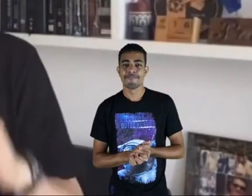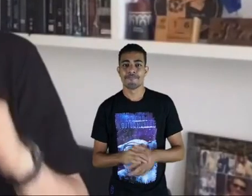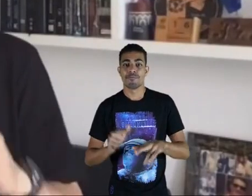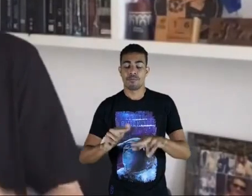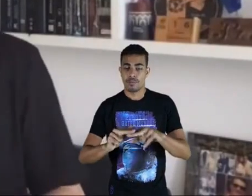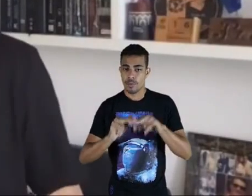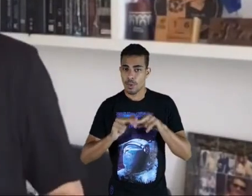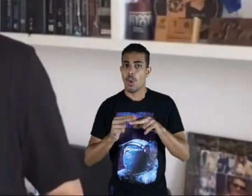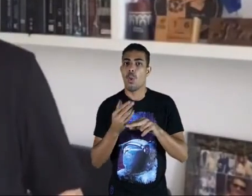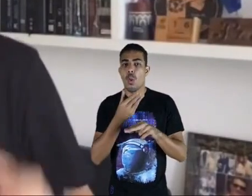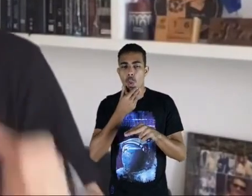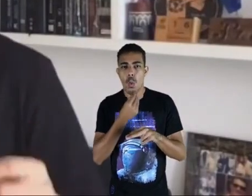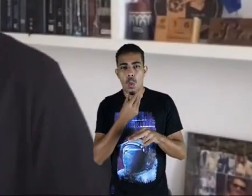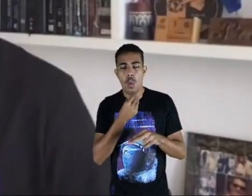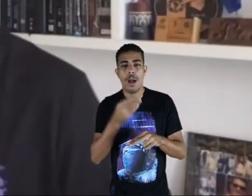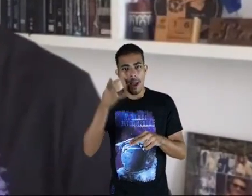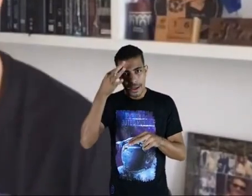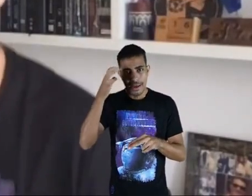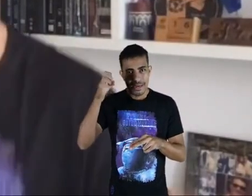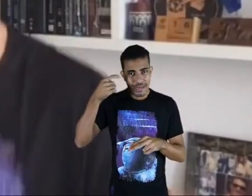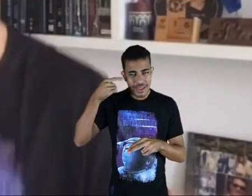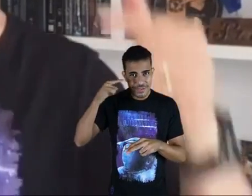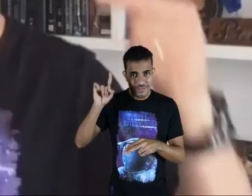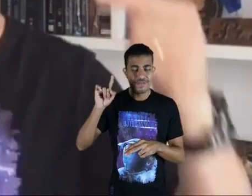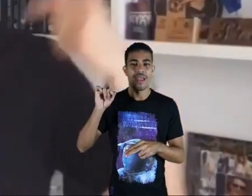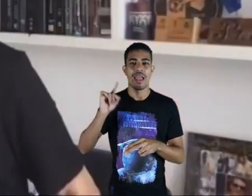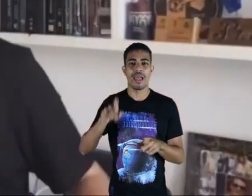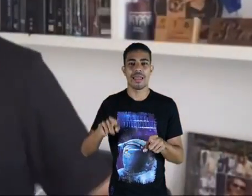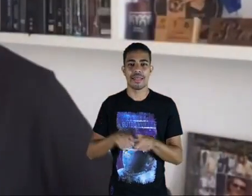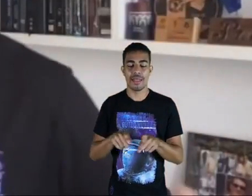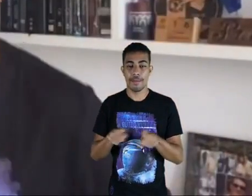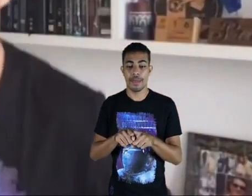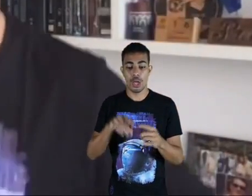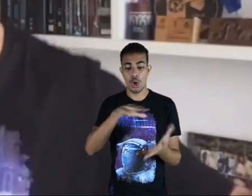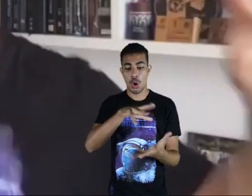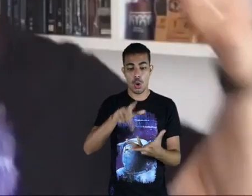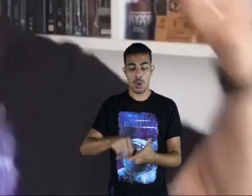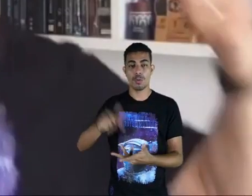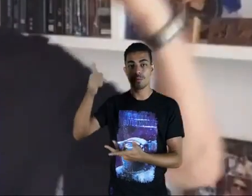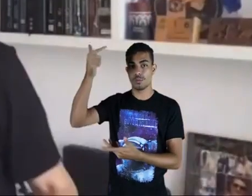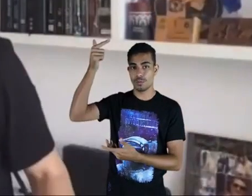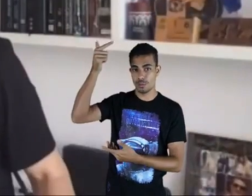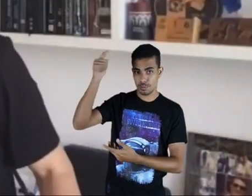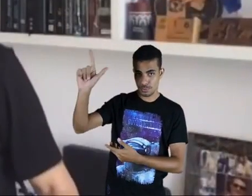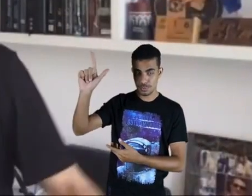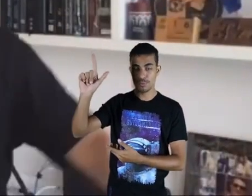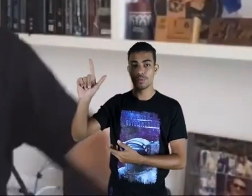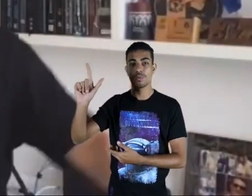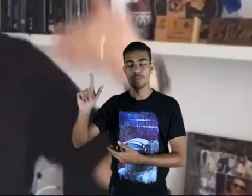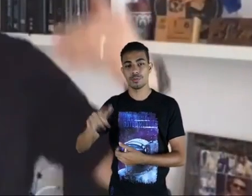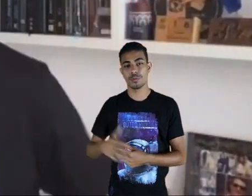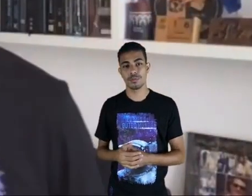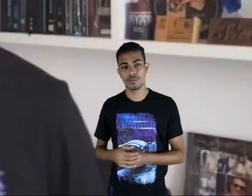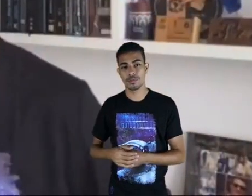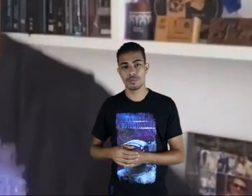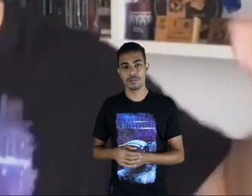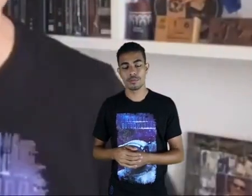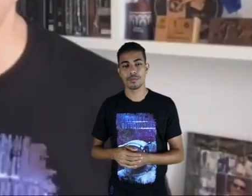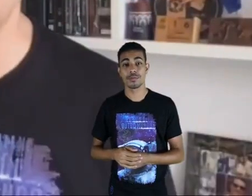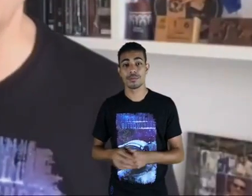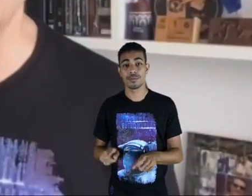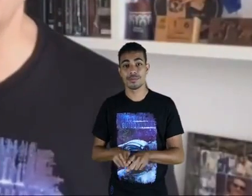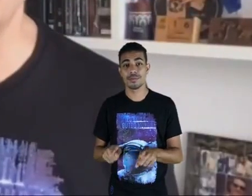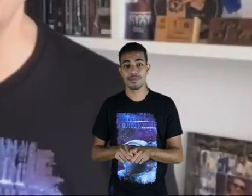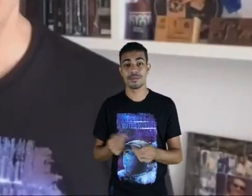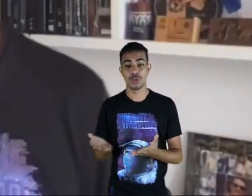fé, homens e mulheres de fé, homens que são de outro mundo, mulheres que são de outro mundo, jovens que